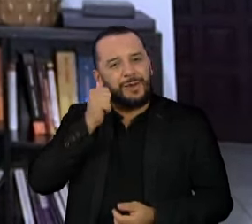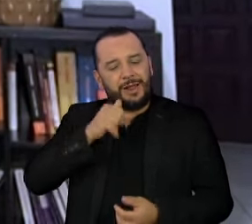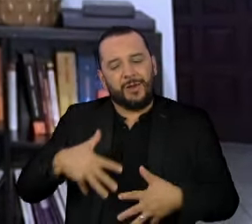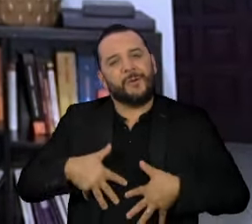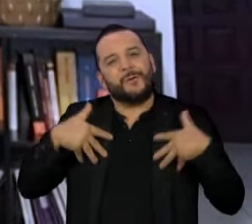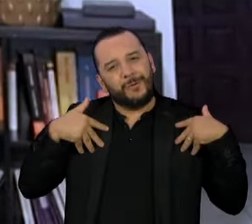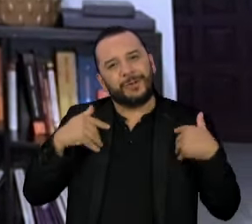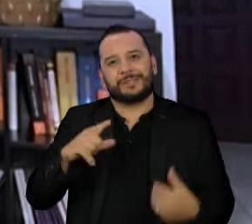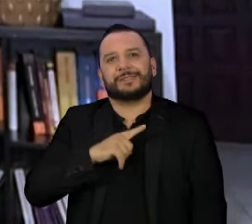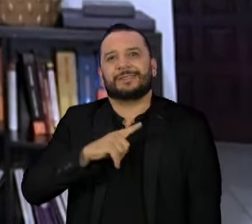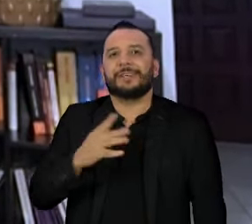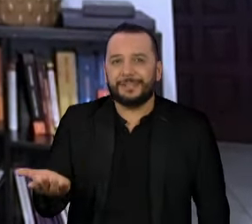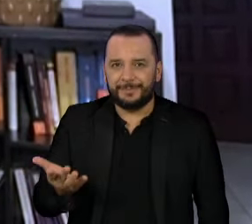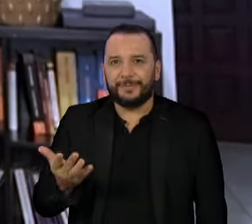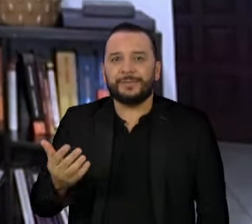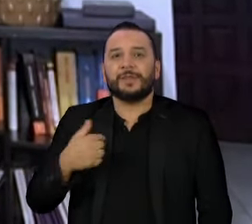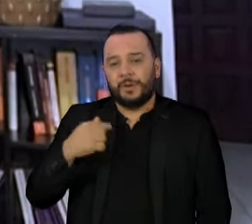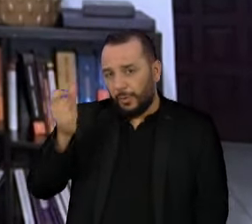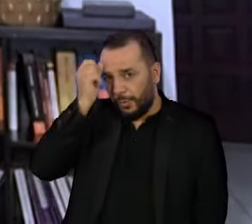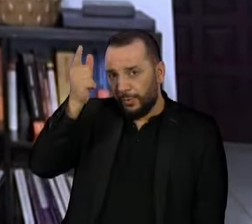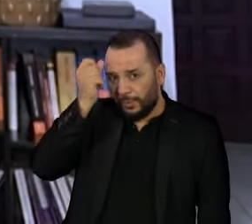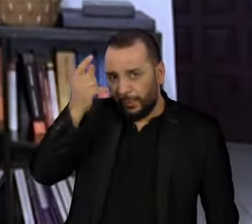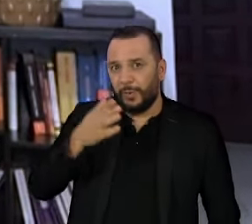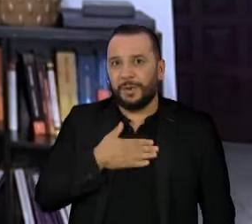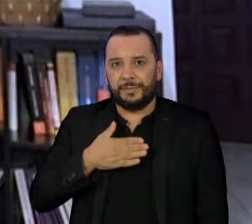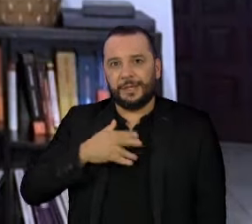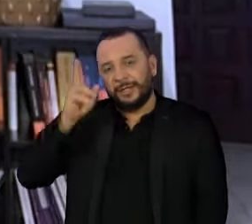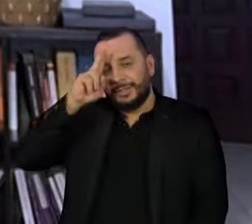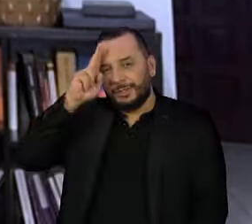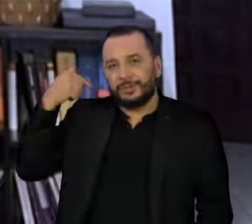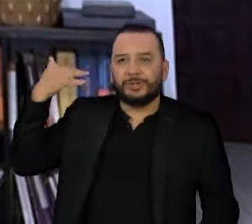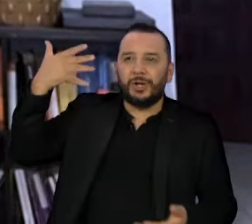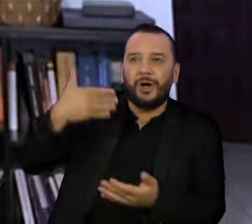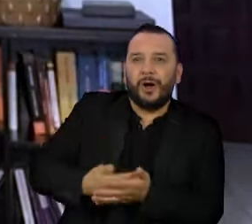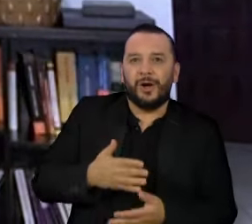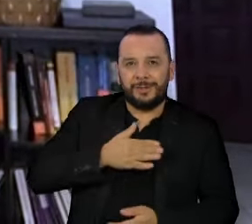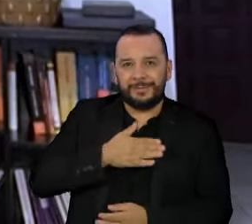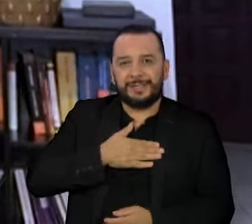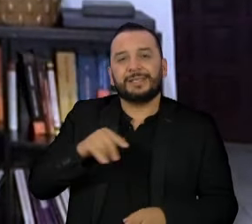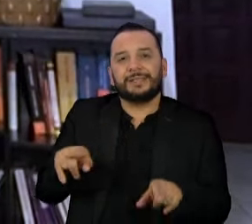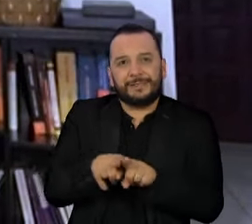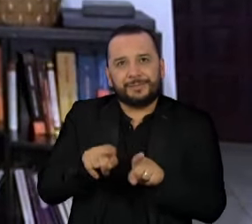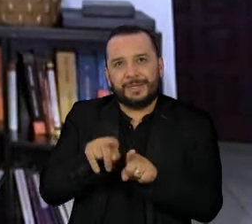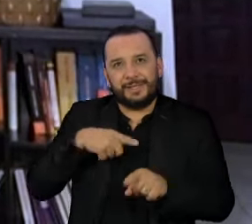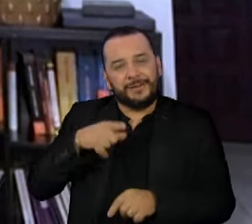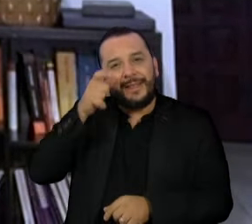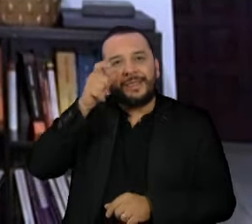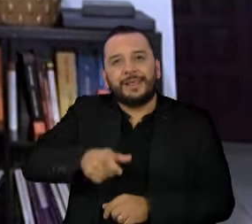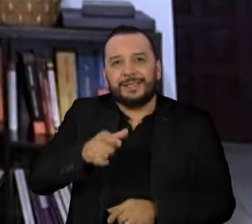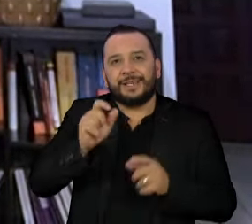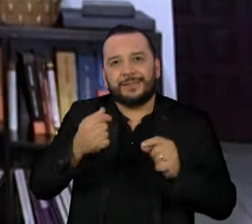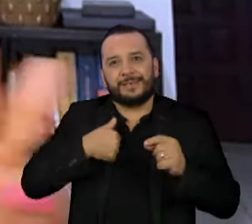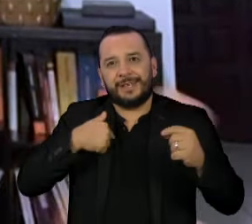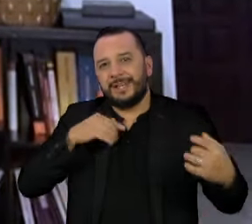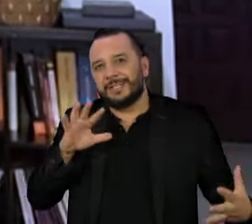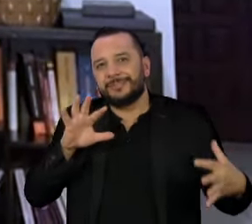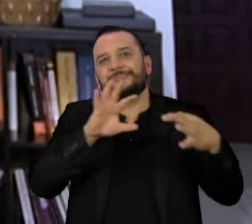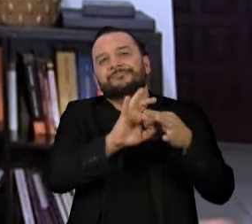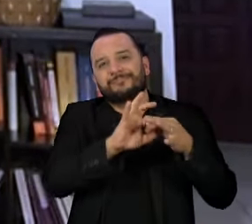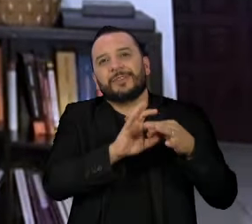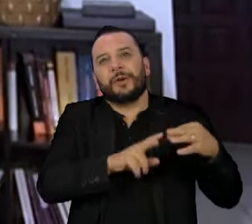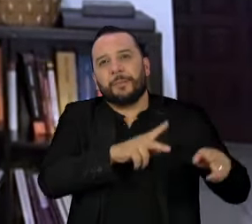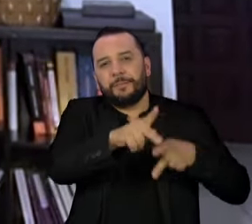de ser uma cultura, de ser uma e, eu, muito f Sea Unho, oficina, muito fana, de ser recentes,